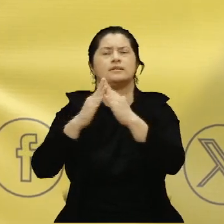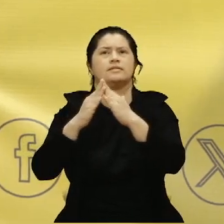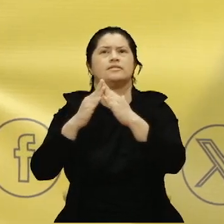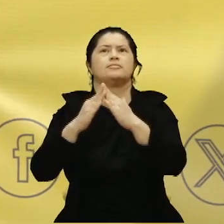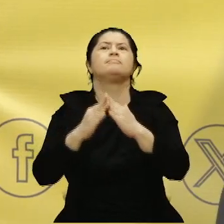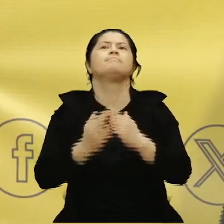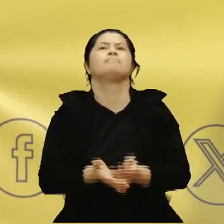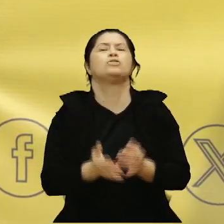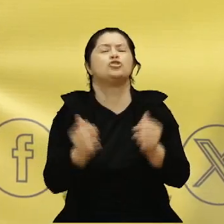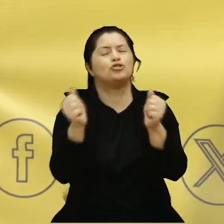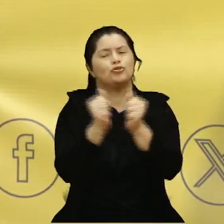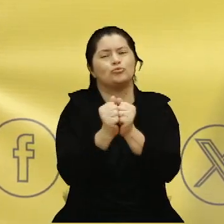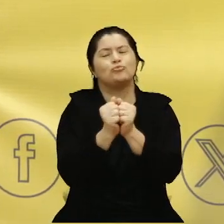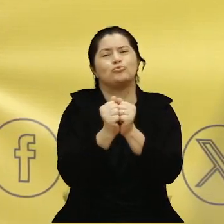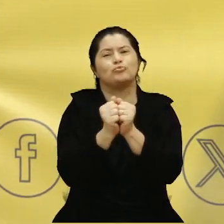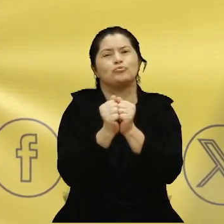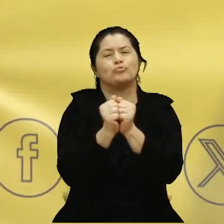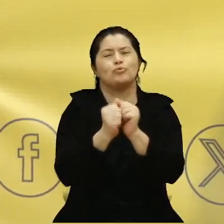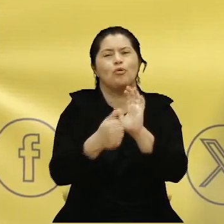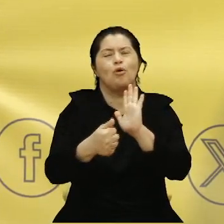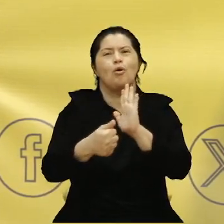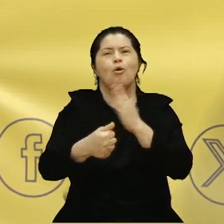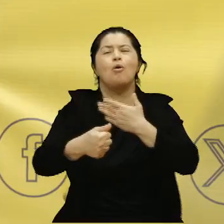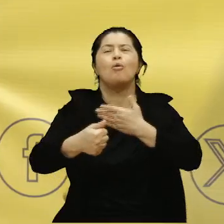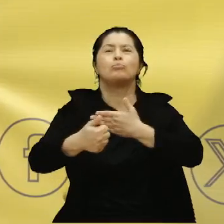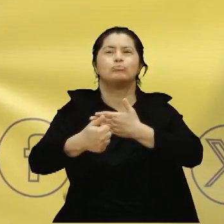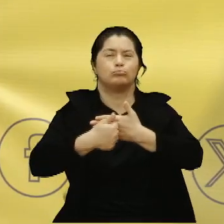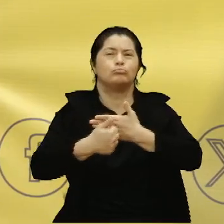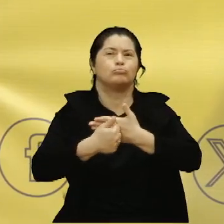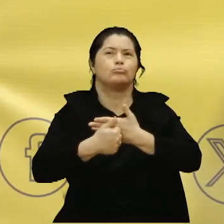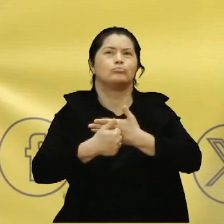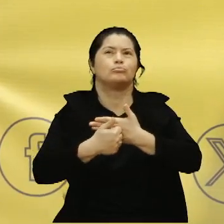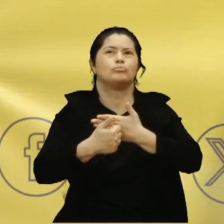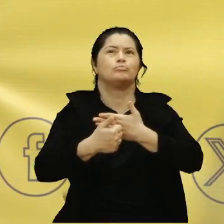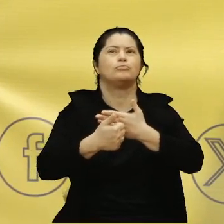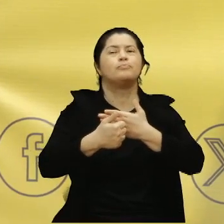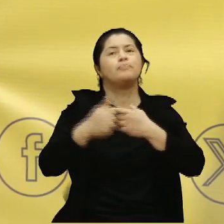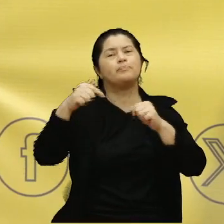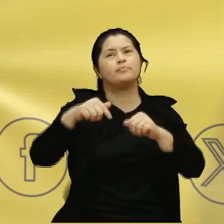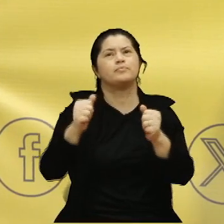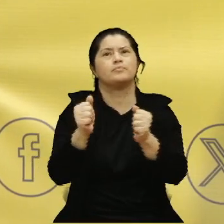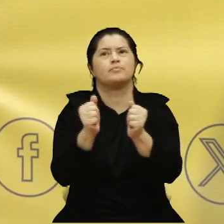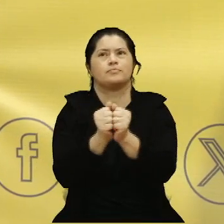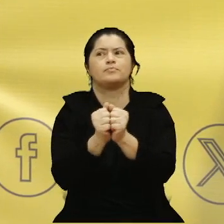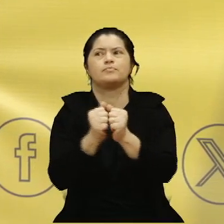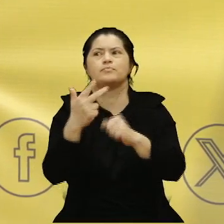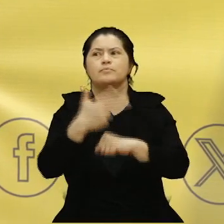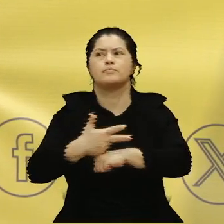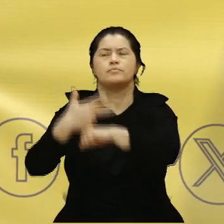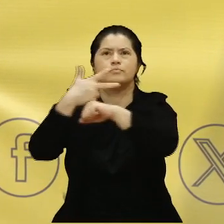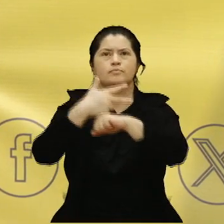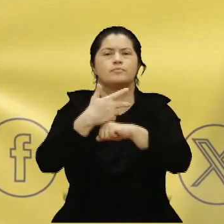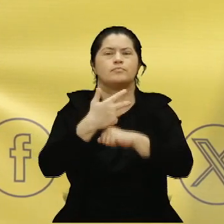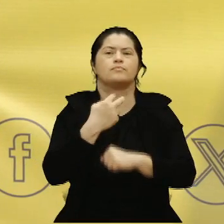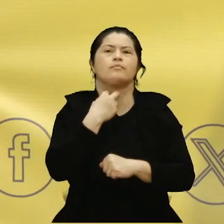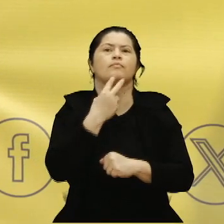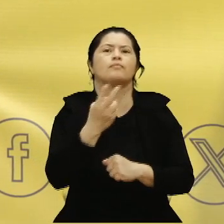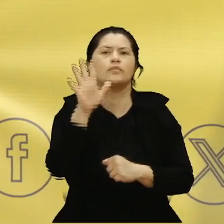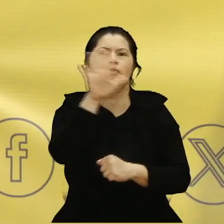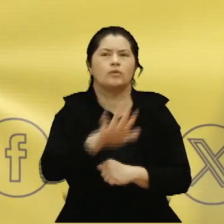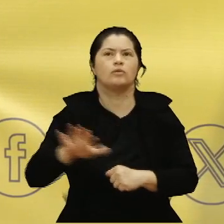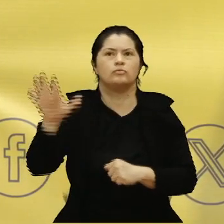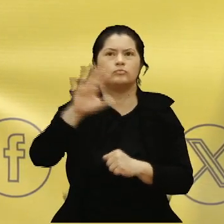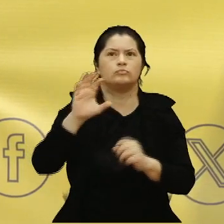Curta, compartilhe aí as nossas programações. Fique com a gente, TV Câmara Caxias, a voz da comunidade.